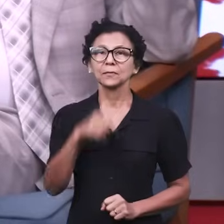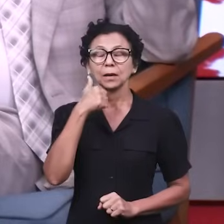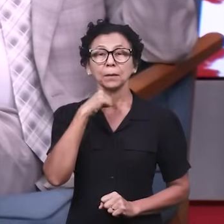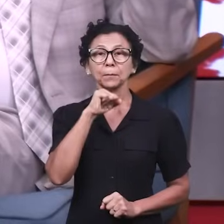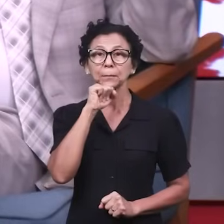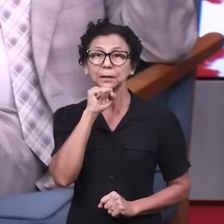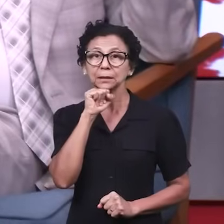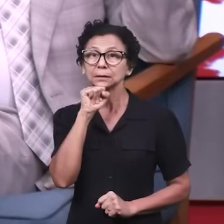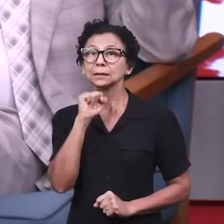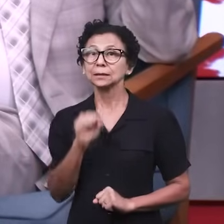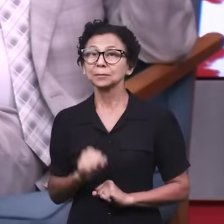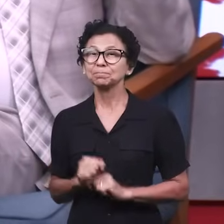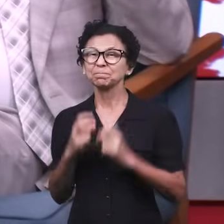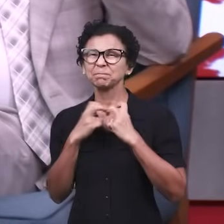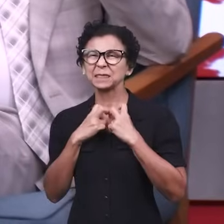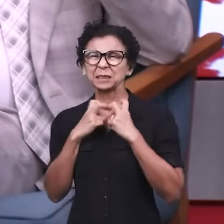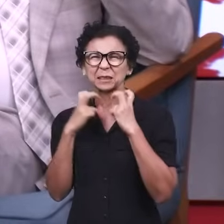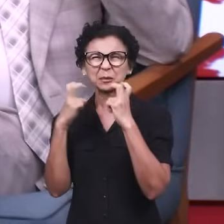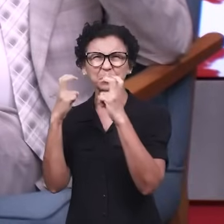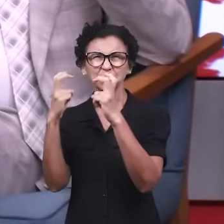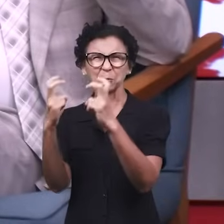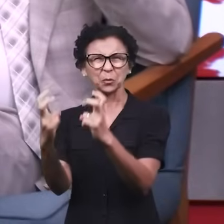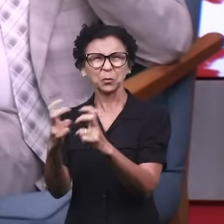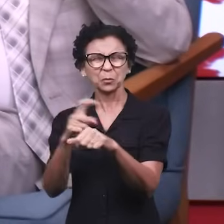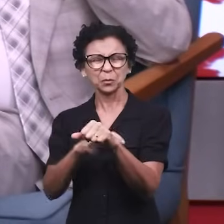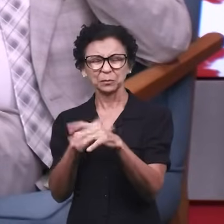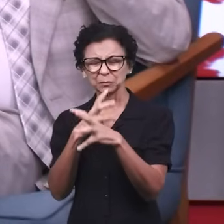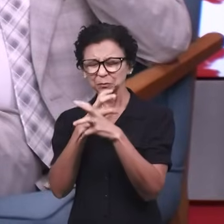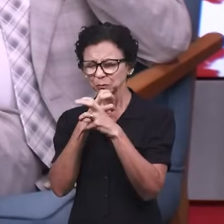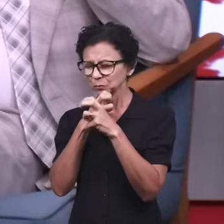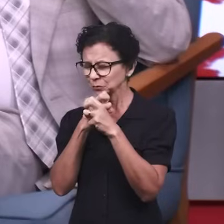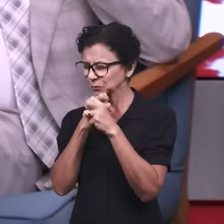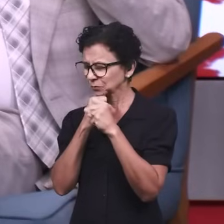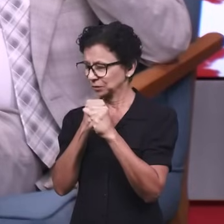ela clamou na igreja, estava angustiada,